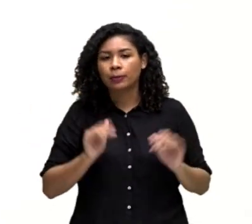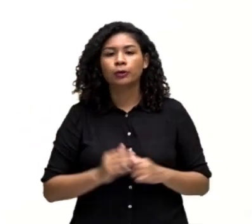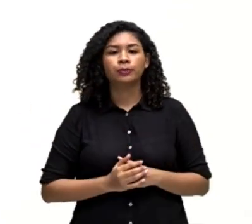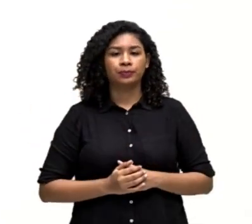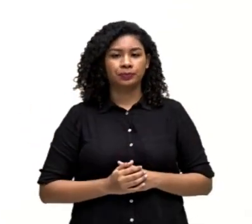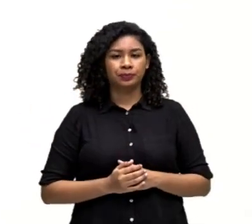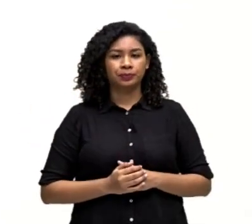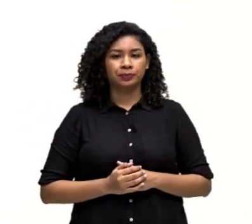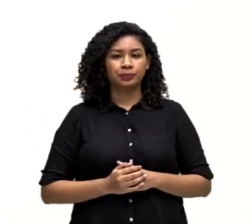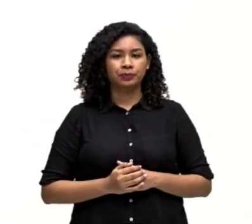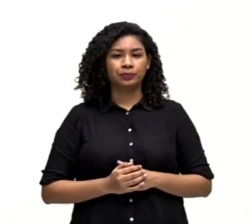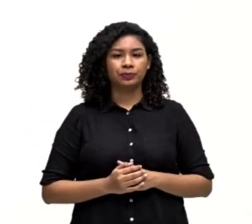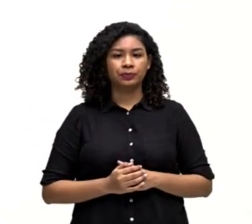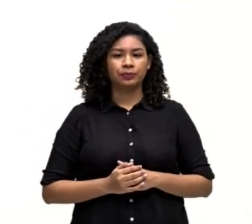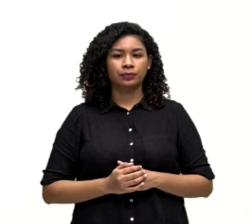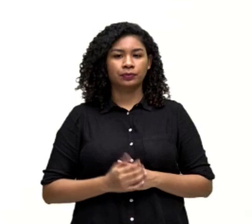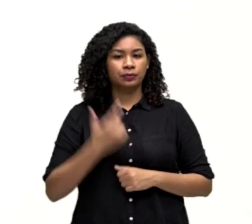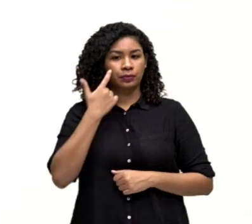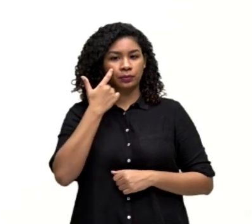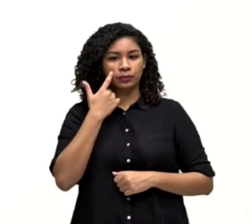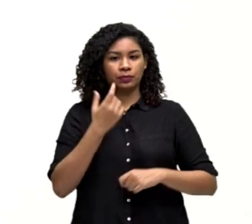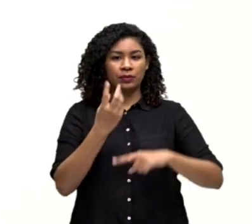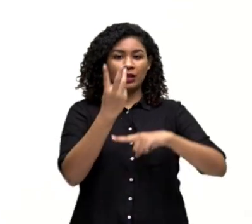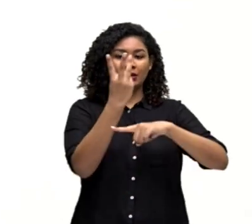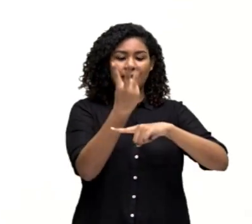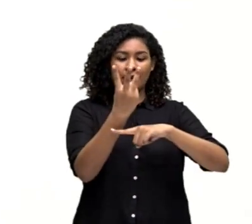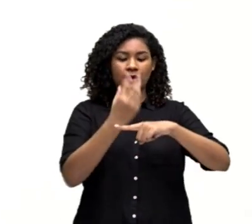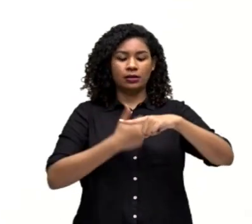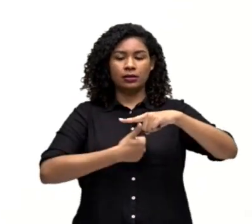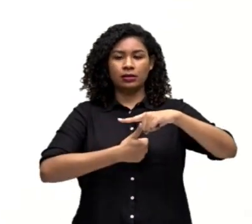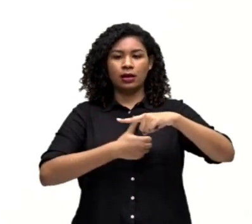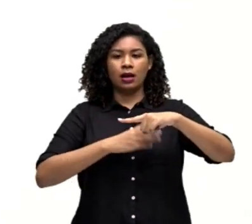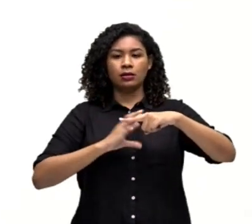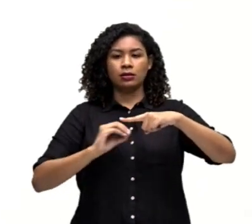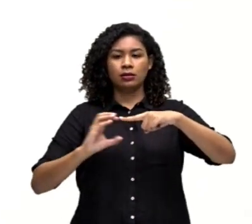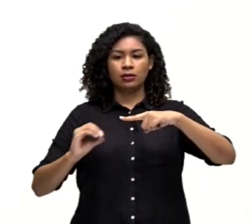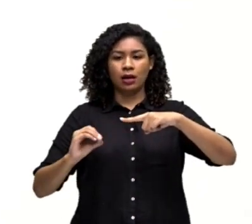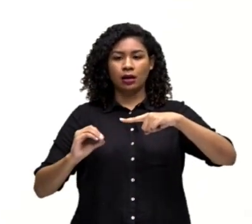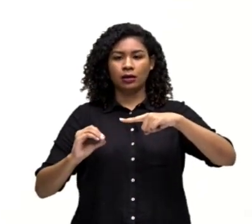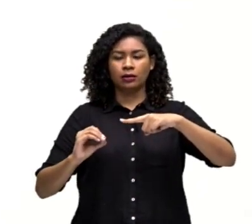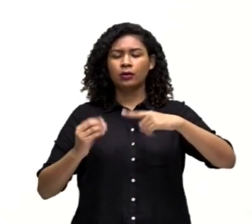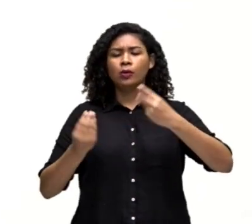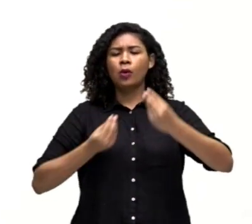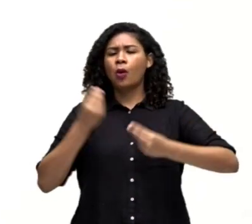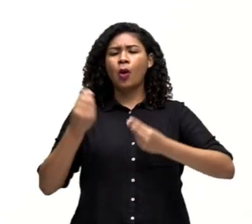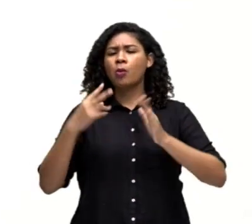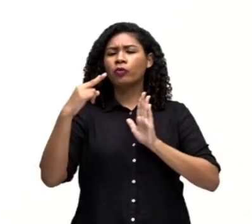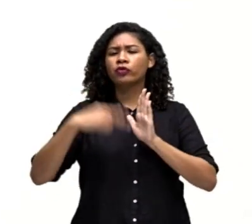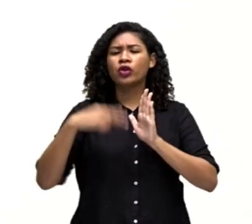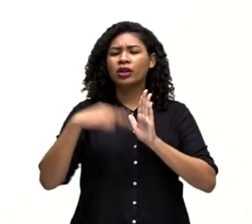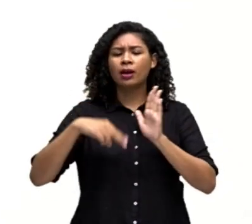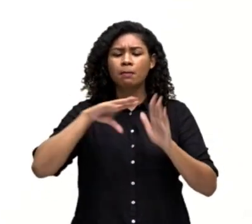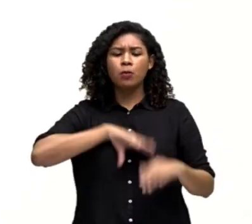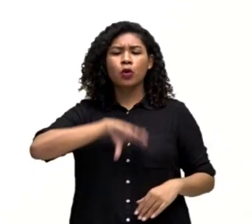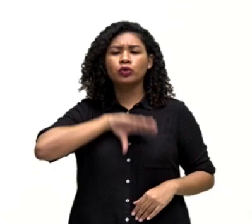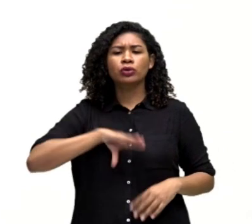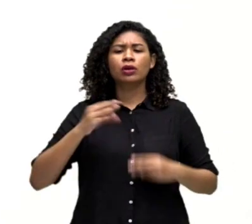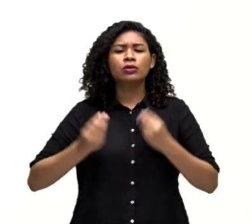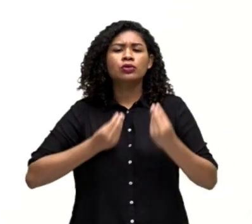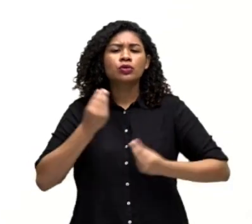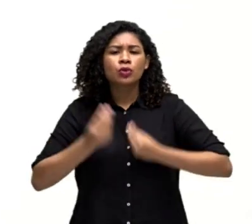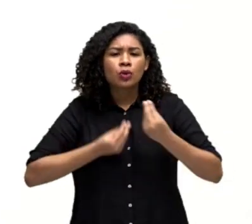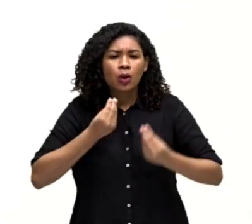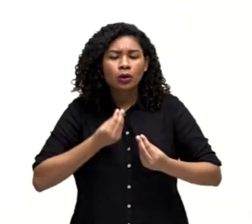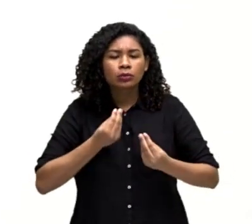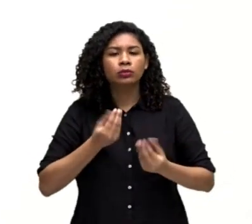fração equivalente a 3 sobre 100. Como é que a gente vai ler? Você vai ler iniciando